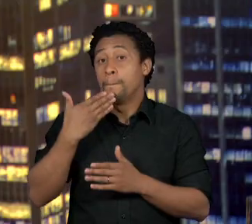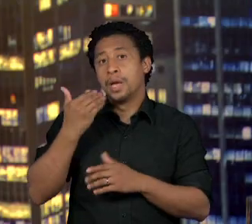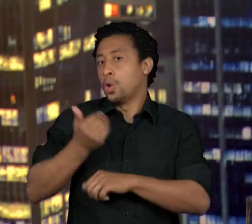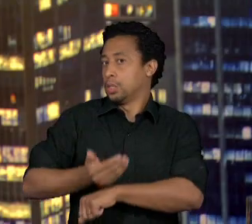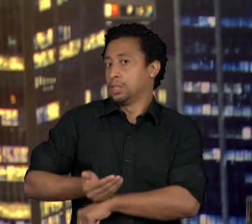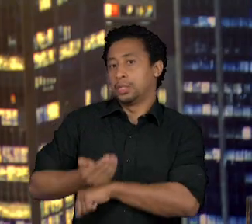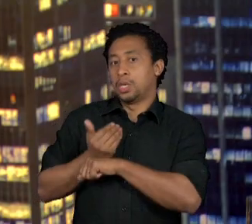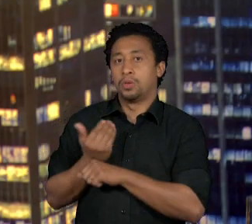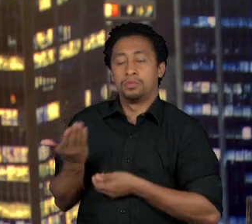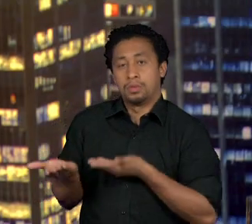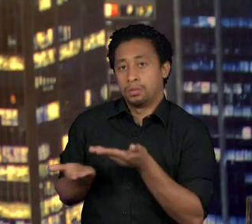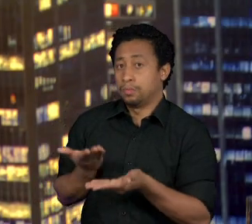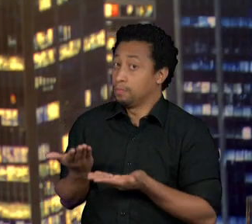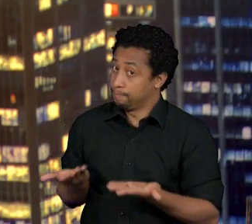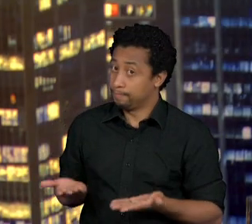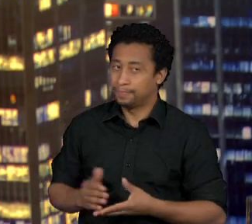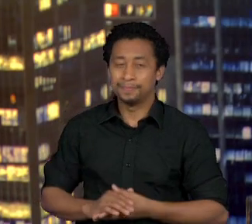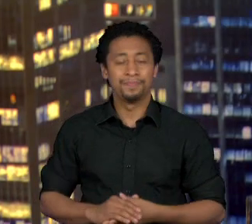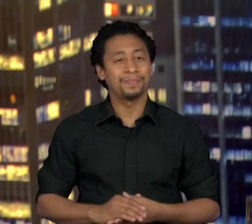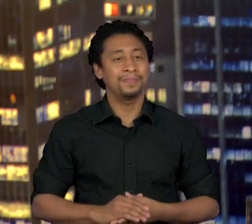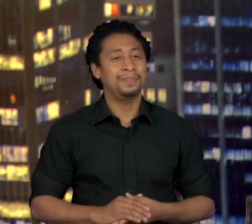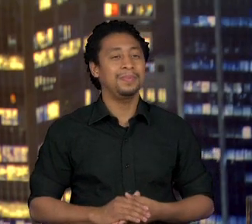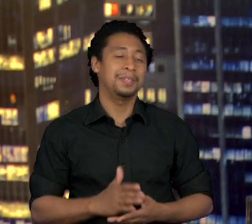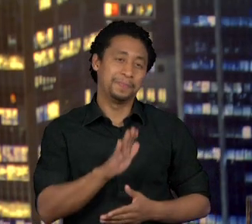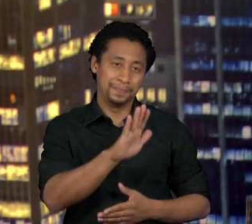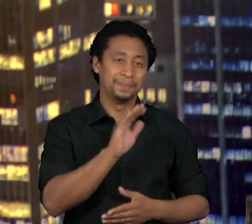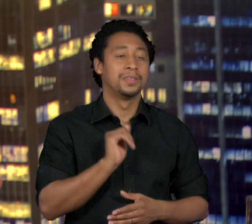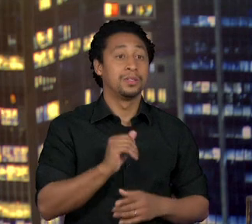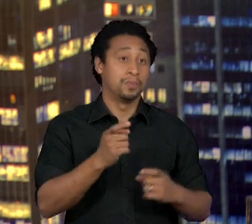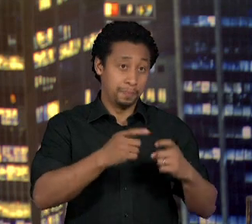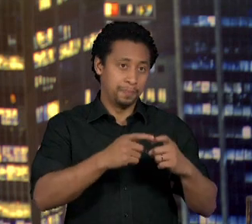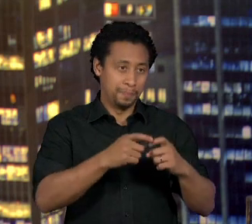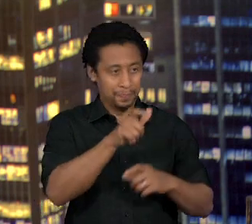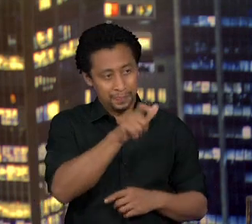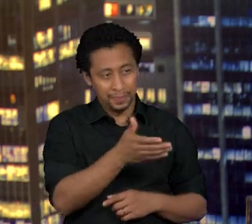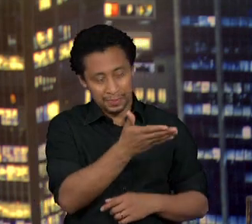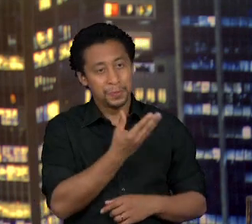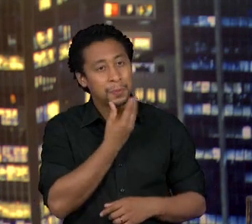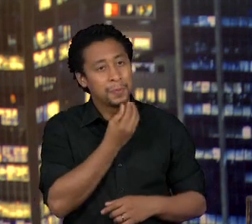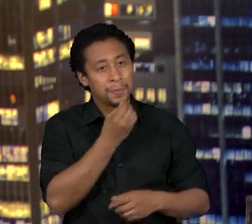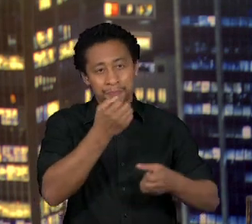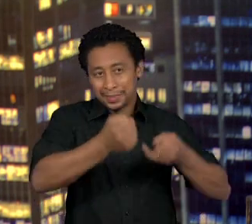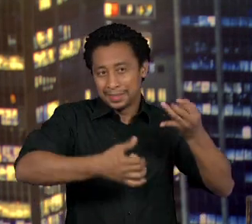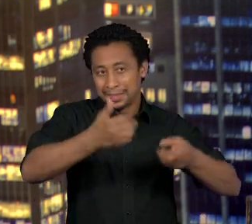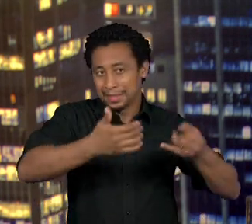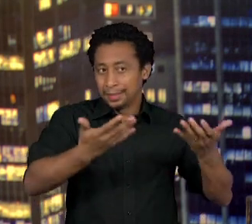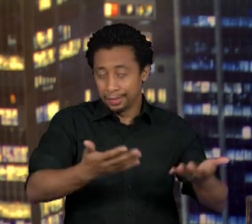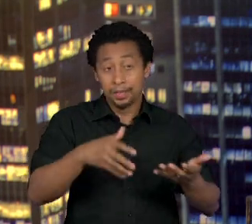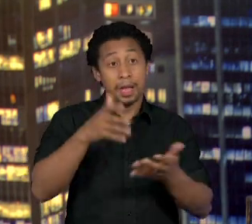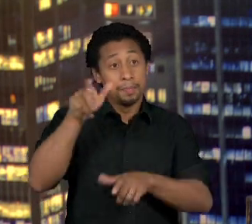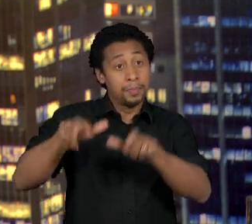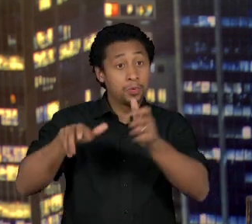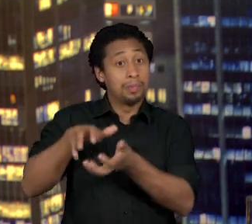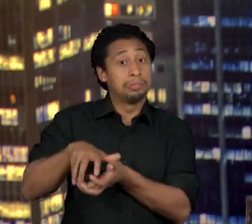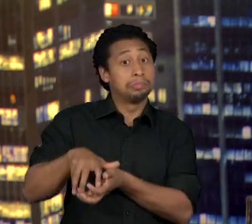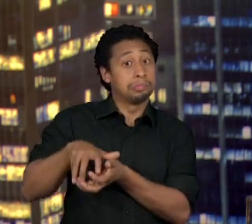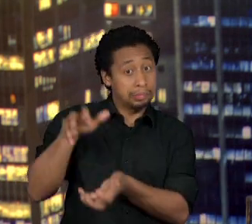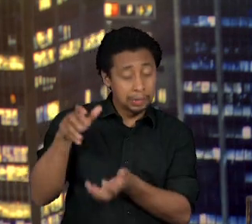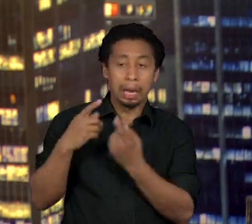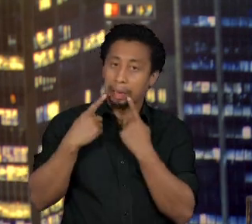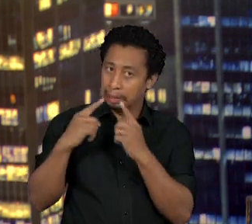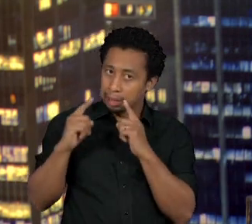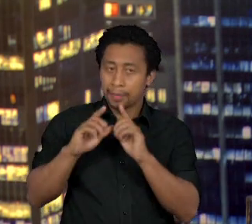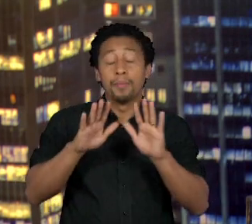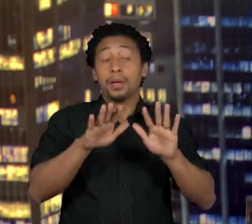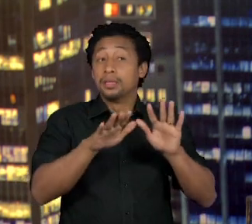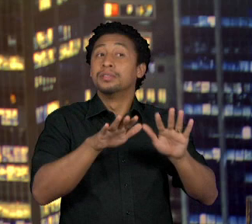Agora, essa questão, né, o doutor Adalberto colocou aí do envelhecimento, que é jamais esperado, mas as pessoas jovens também. E muitas